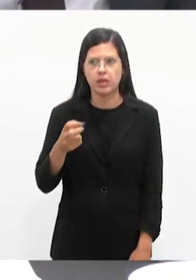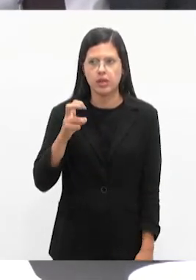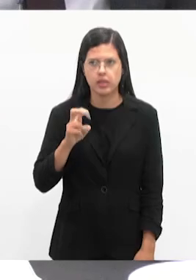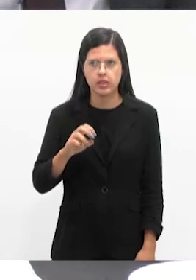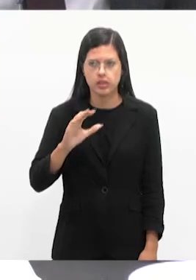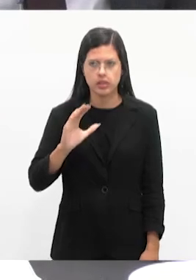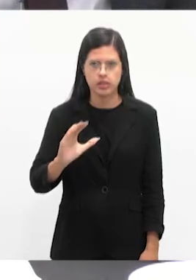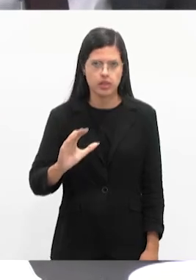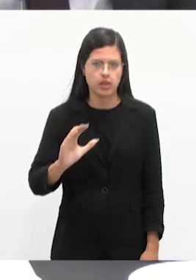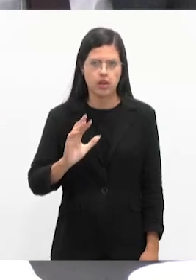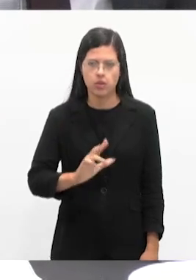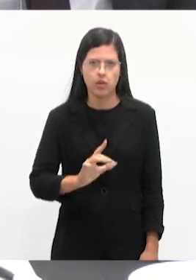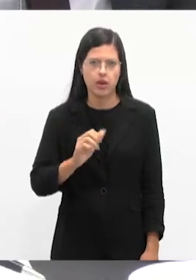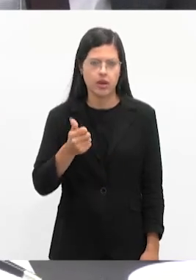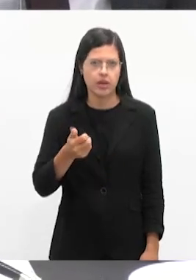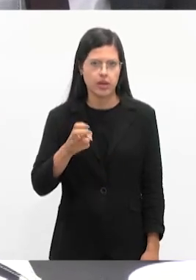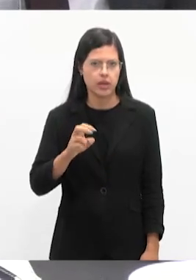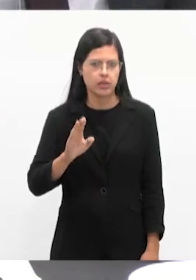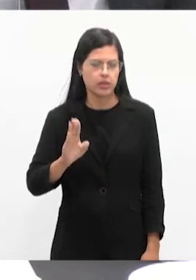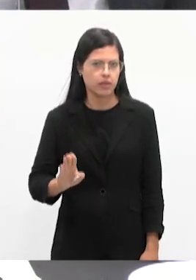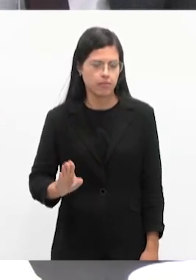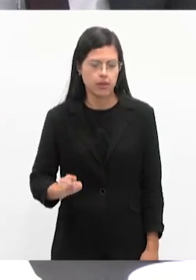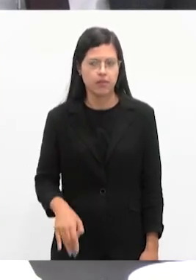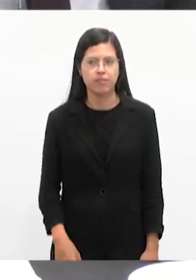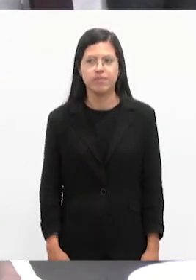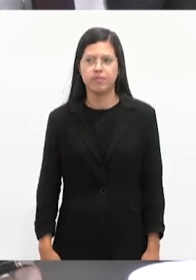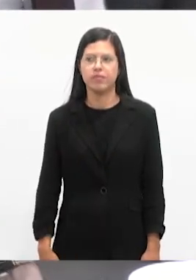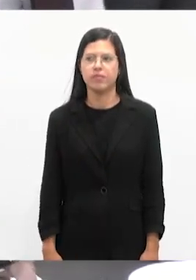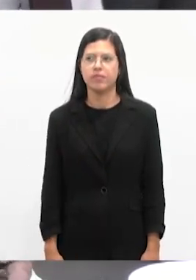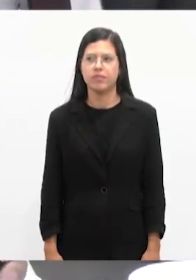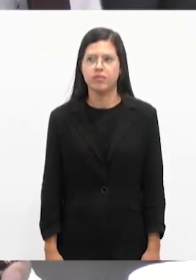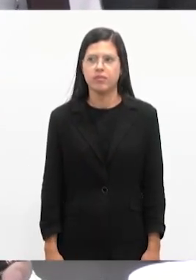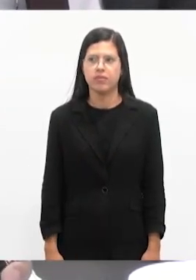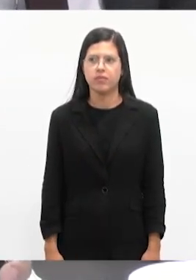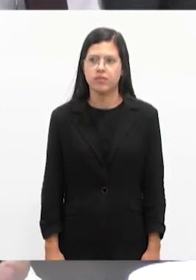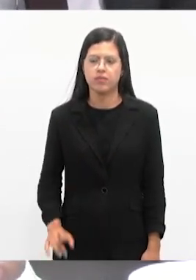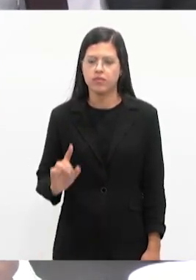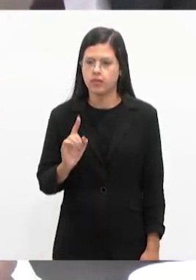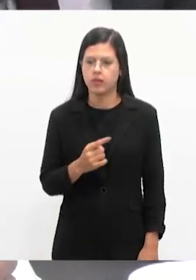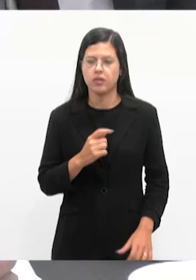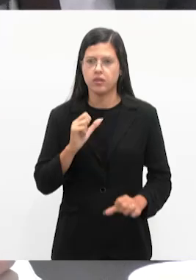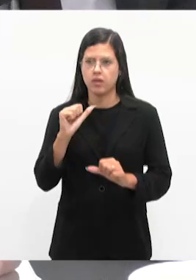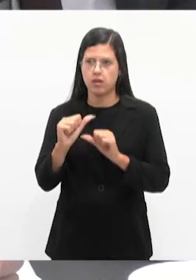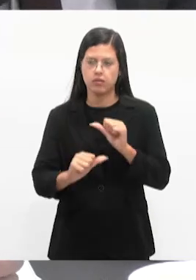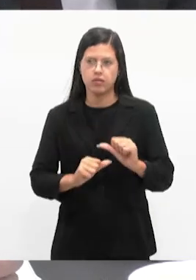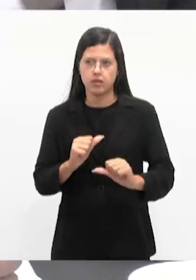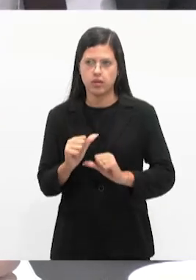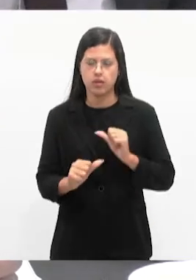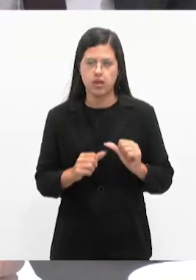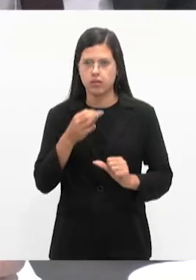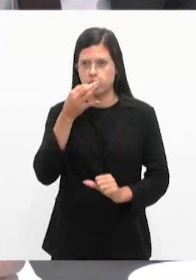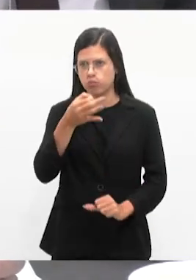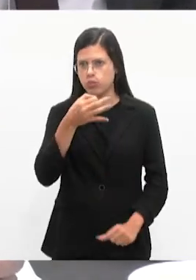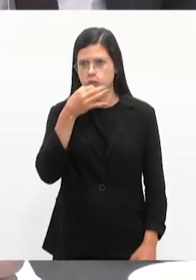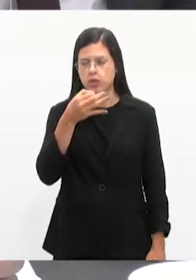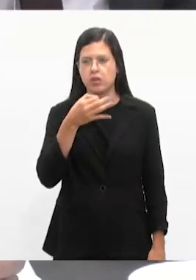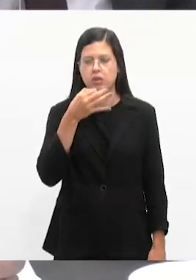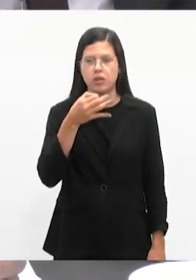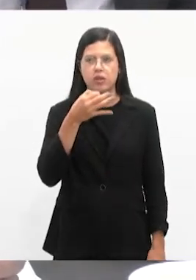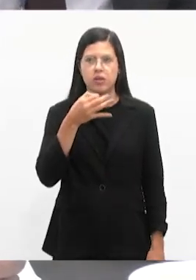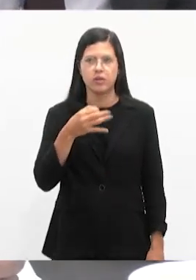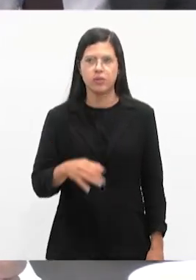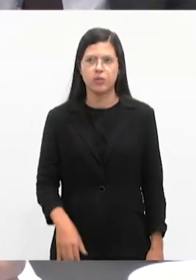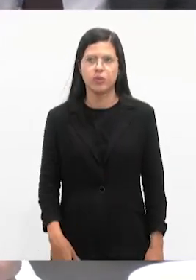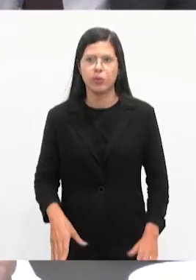15B. Em todo, okay. Né? Então, também isso vamos 15C. alterar aqui, sugerindo aqui para constitucionalidade